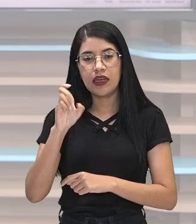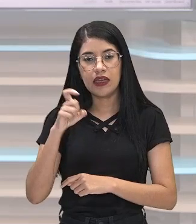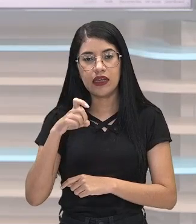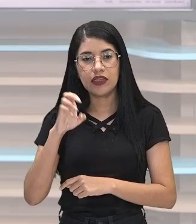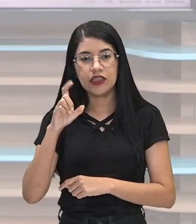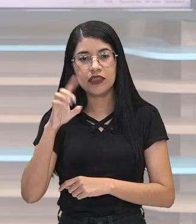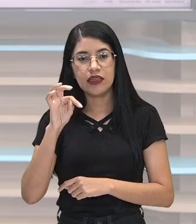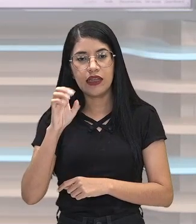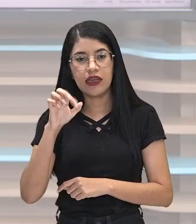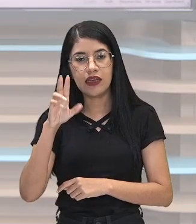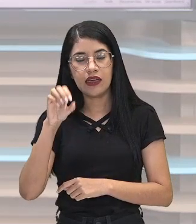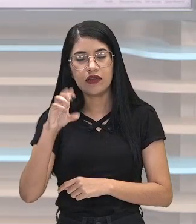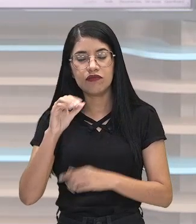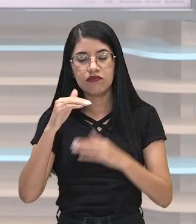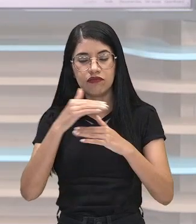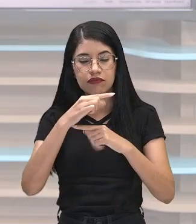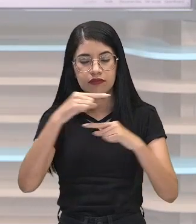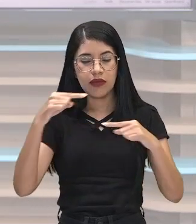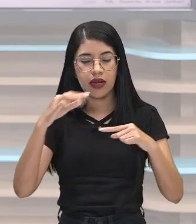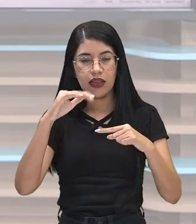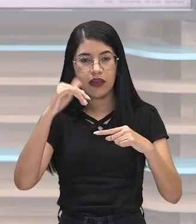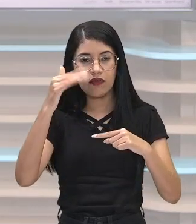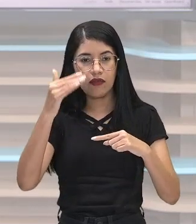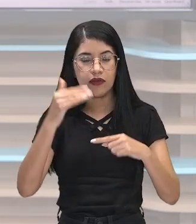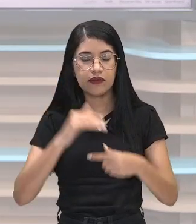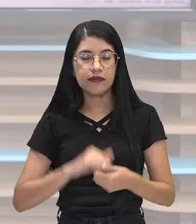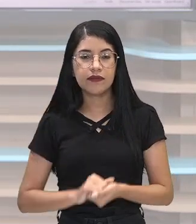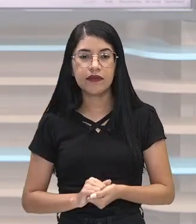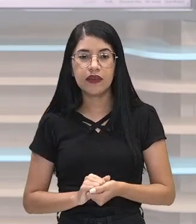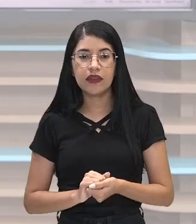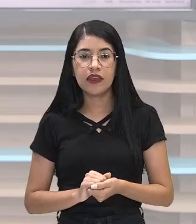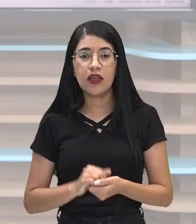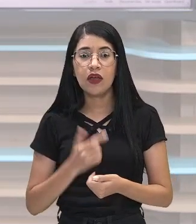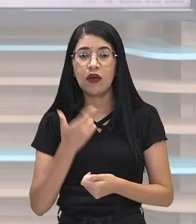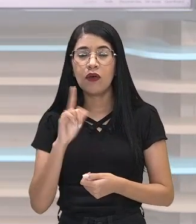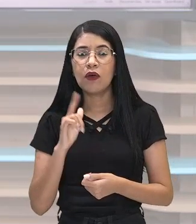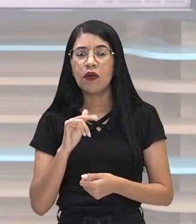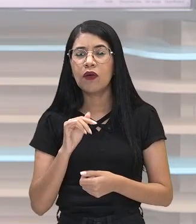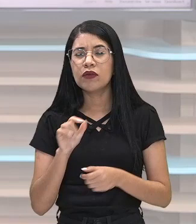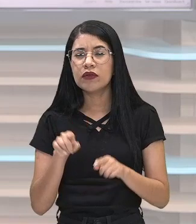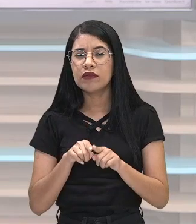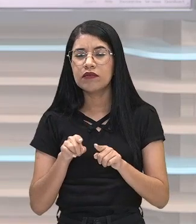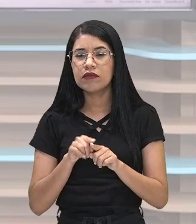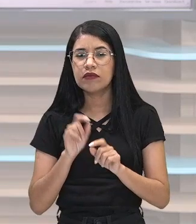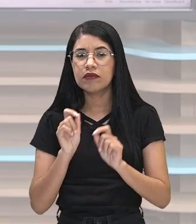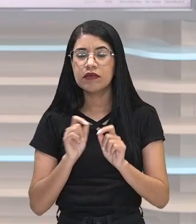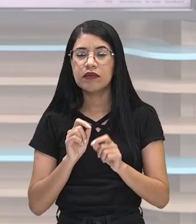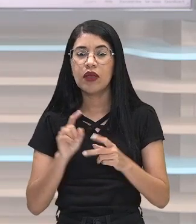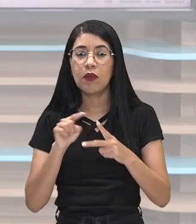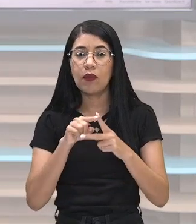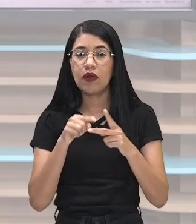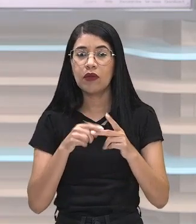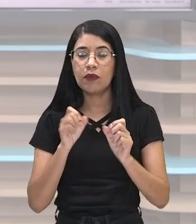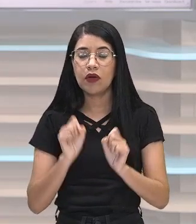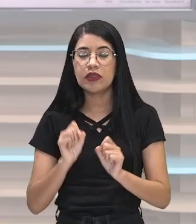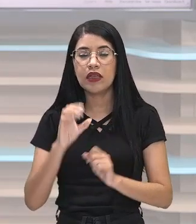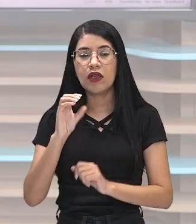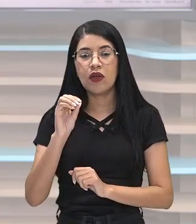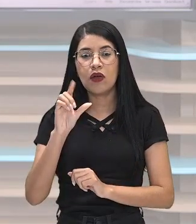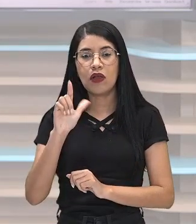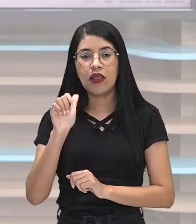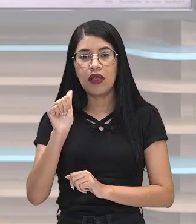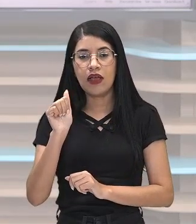das retas paralelas. Certo? Qual é a outra observação que nós temos também? Que os ângulos vão poder ser